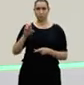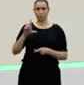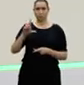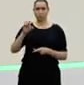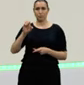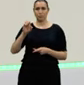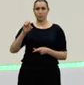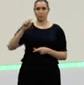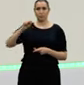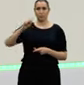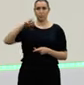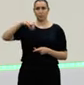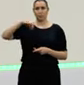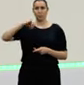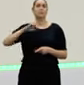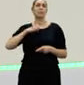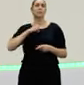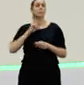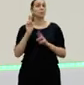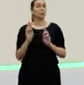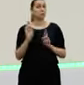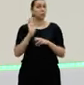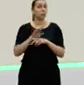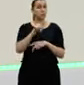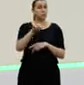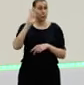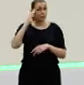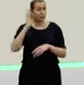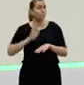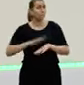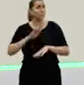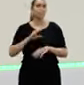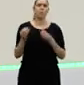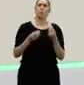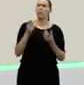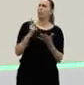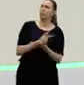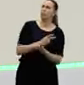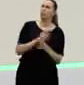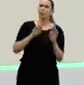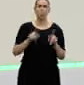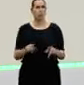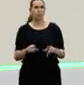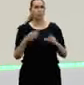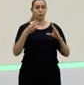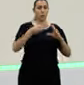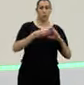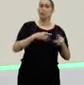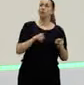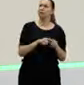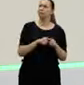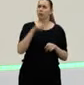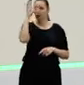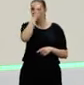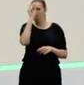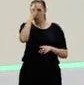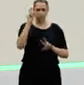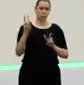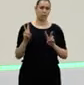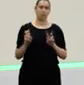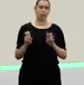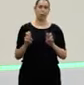estar ajudando vocês a entender um pouco mais. E agora a gente vai ver como ocorre essa diferenciação celular e também aprender um pouquinho sobre